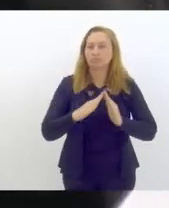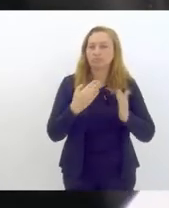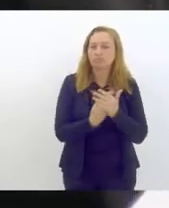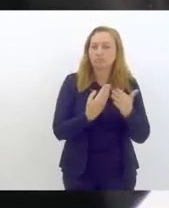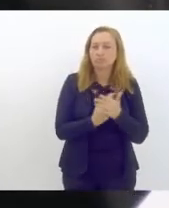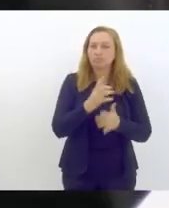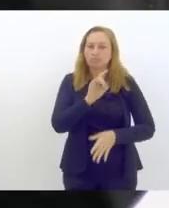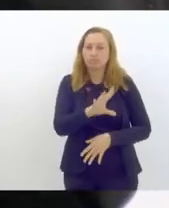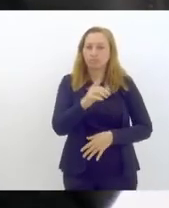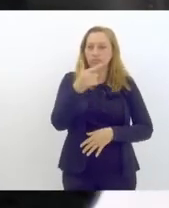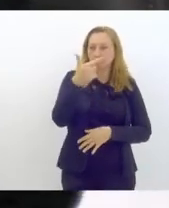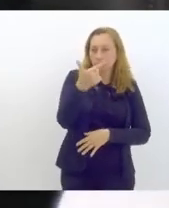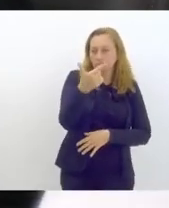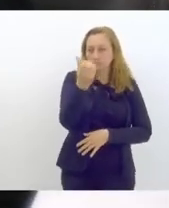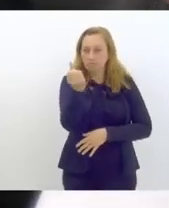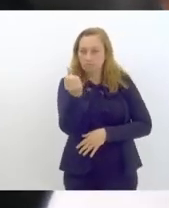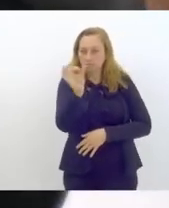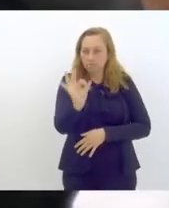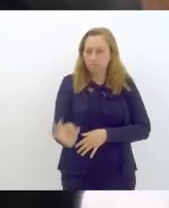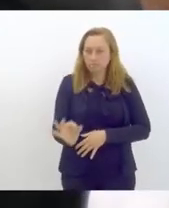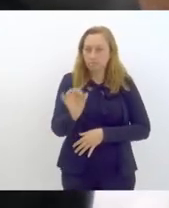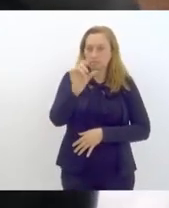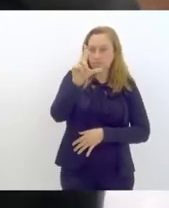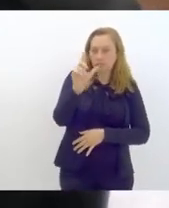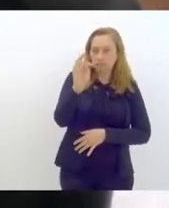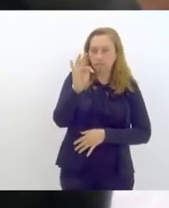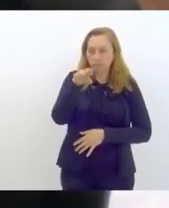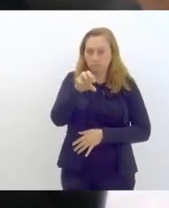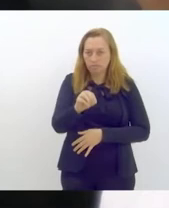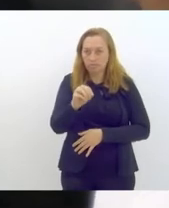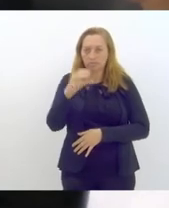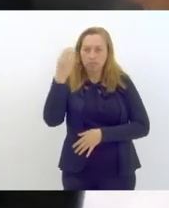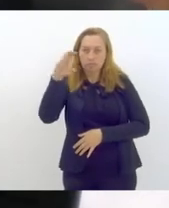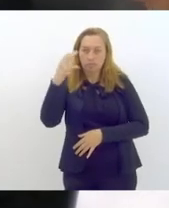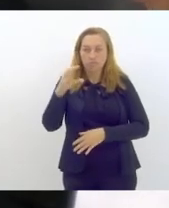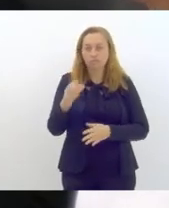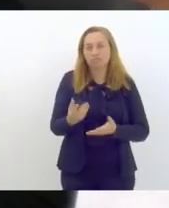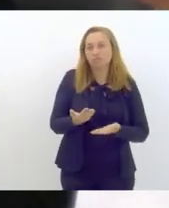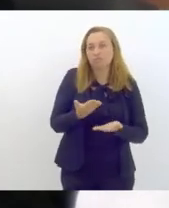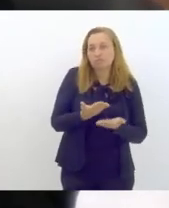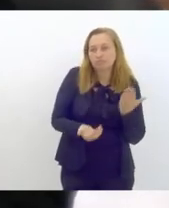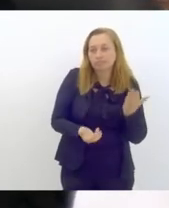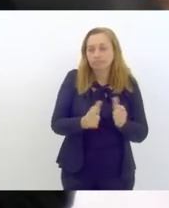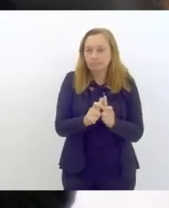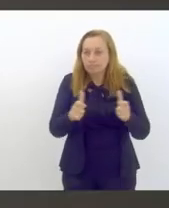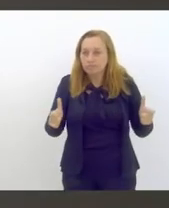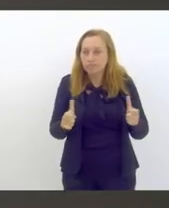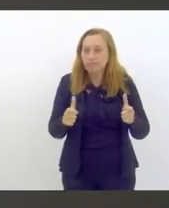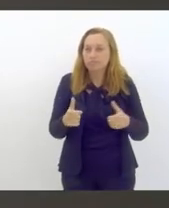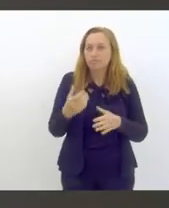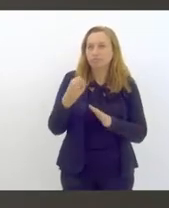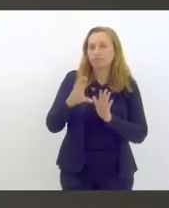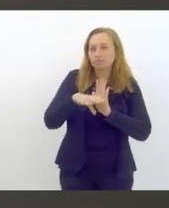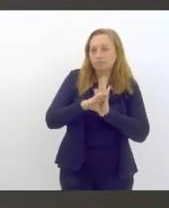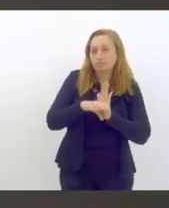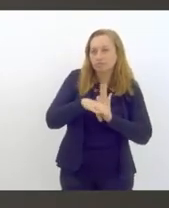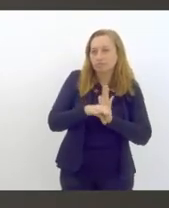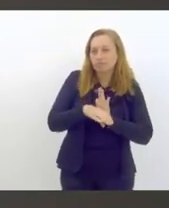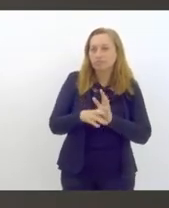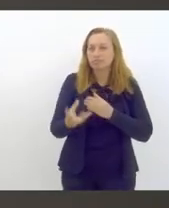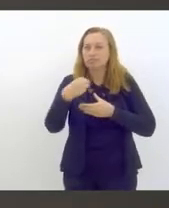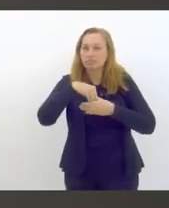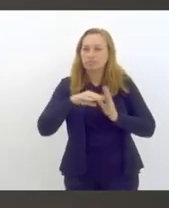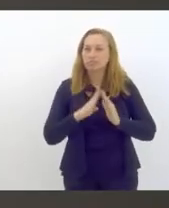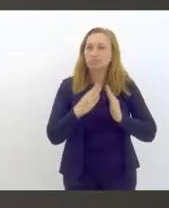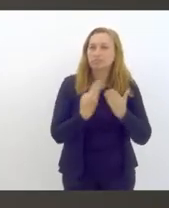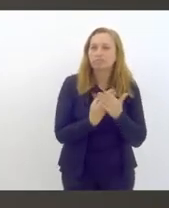laboratório de ciência. O que é isso? A gente tem um déficit muito grande entre o conceitual que fica sendo aplicado nas escolas e um